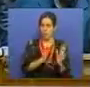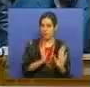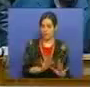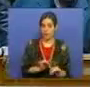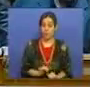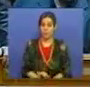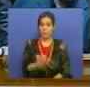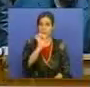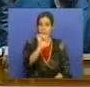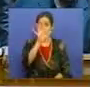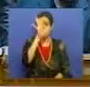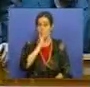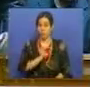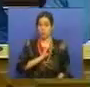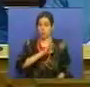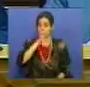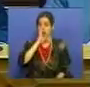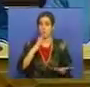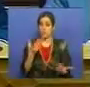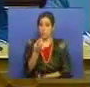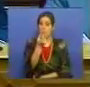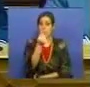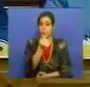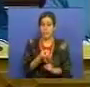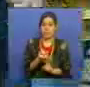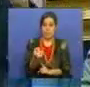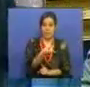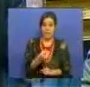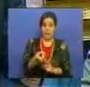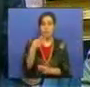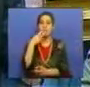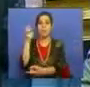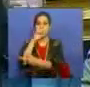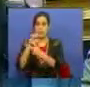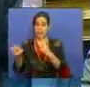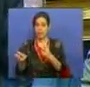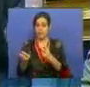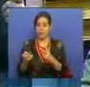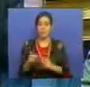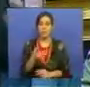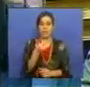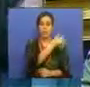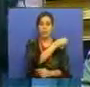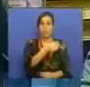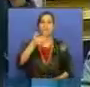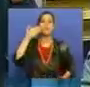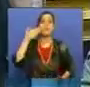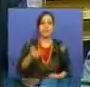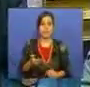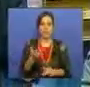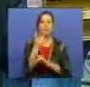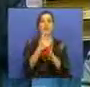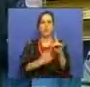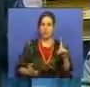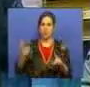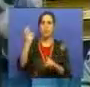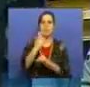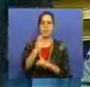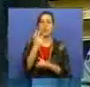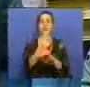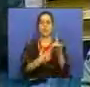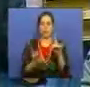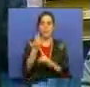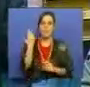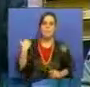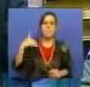Com o seu Governo, Sr. Ministro, os preços do gás e da eletricidade em 2007